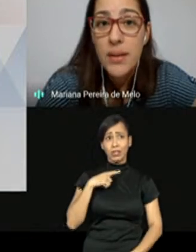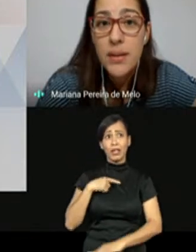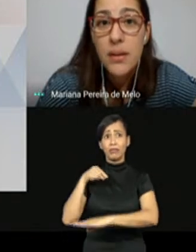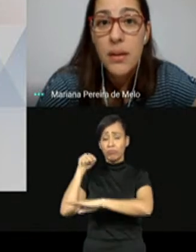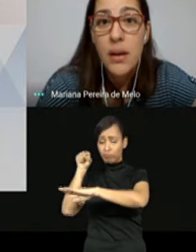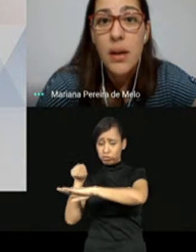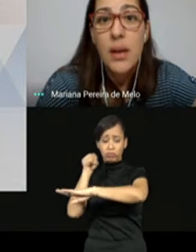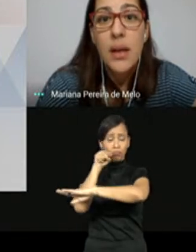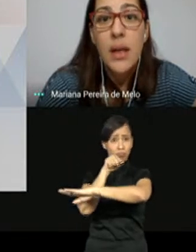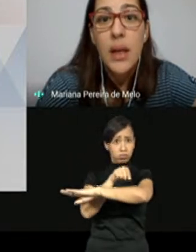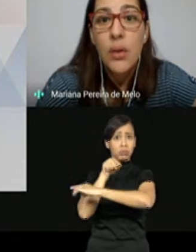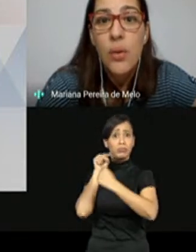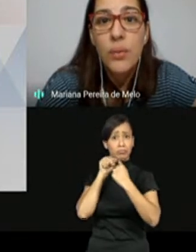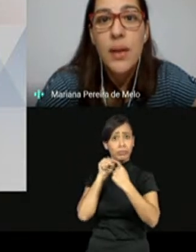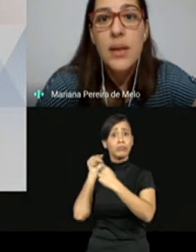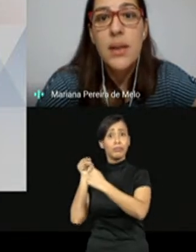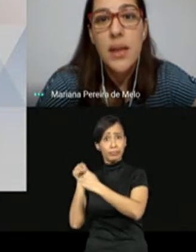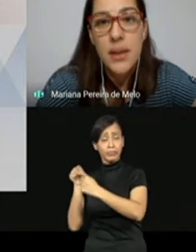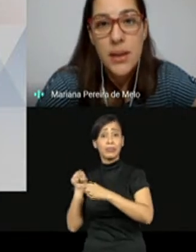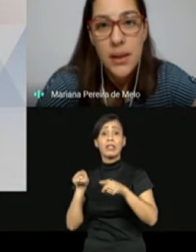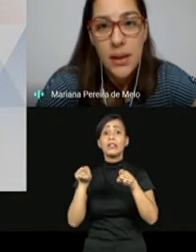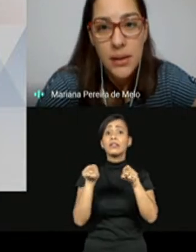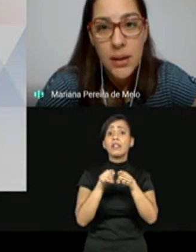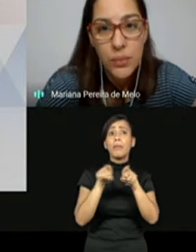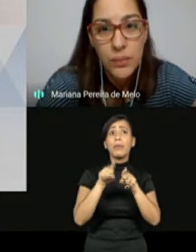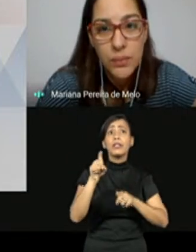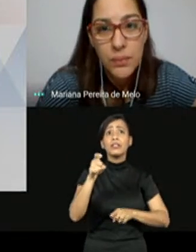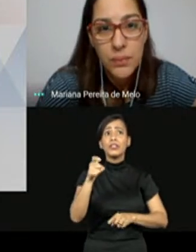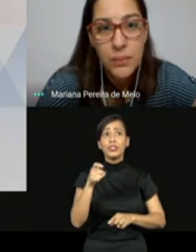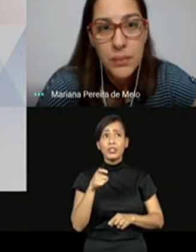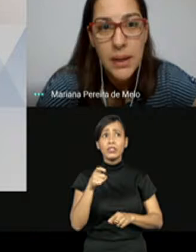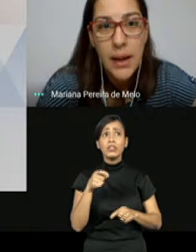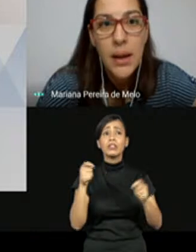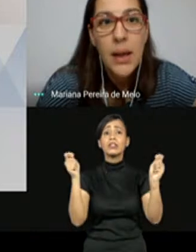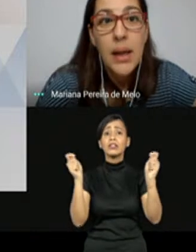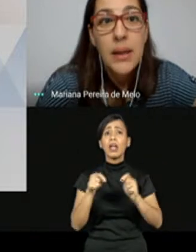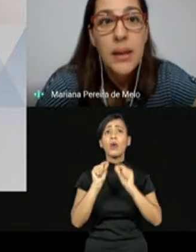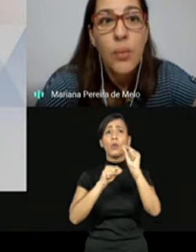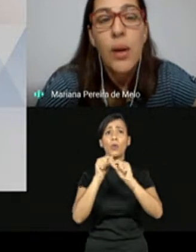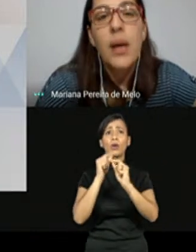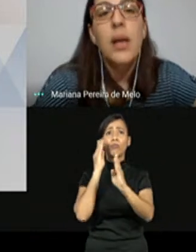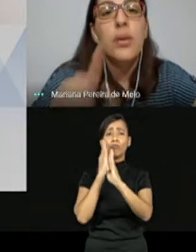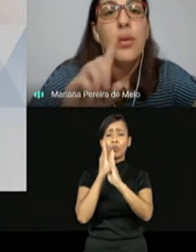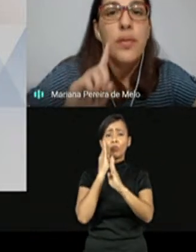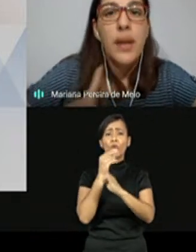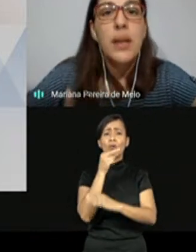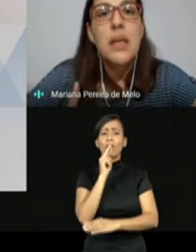x e encontra 6,71. Tá? Então,